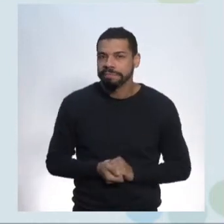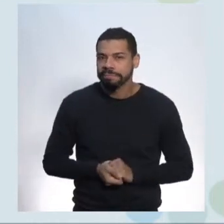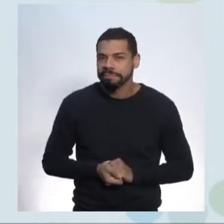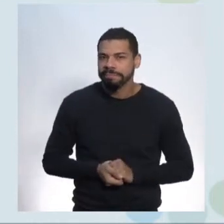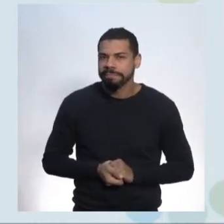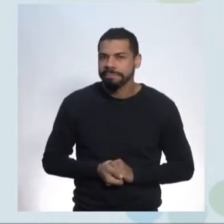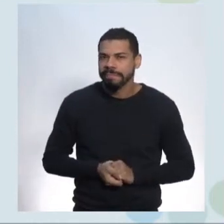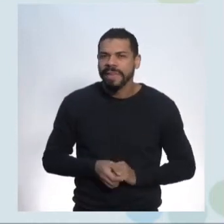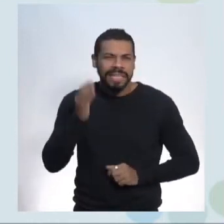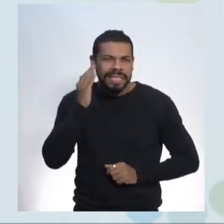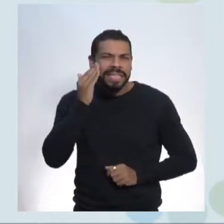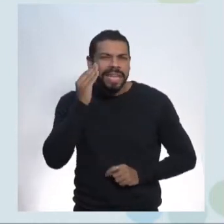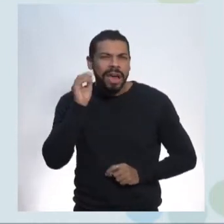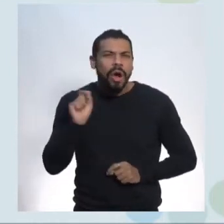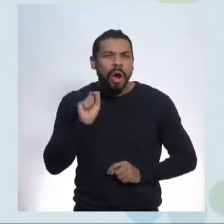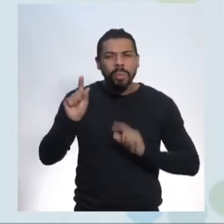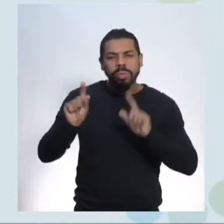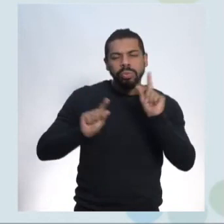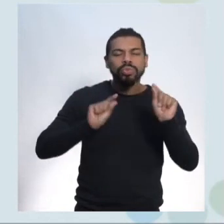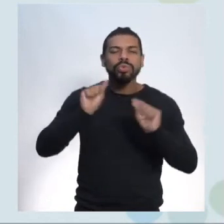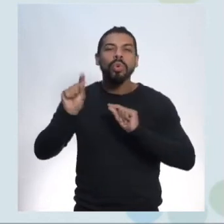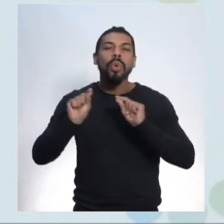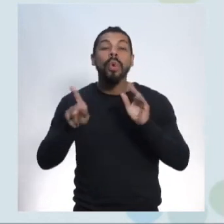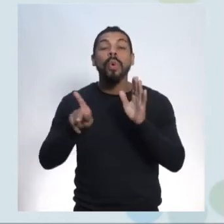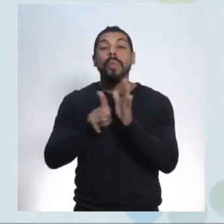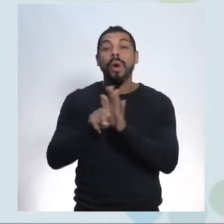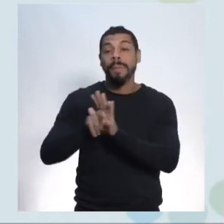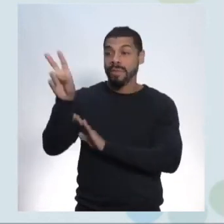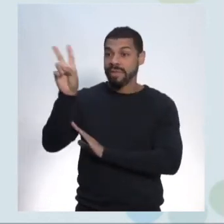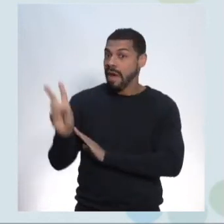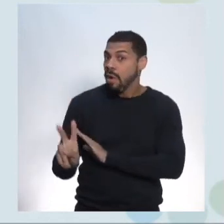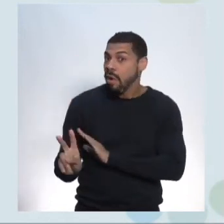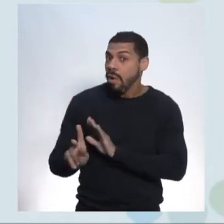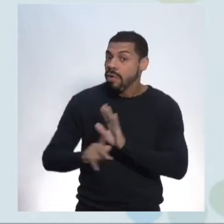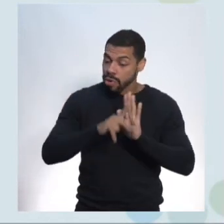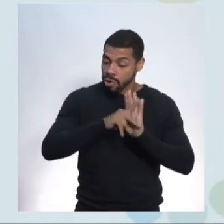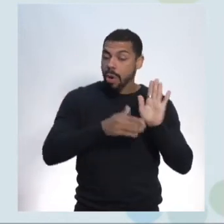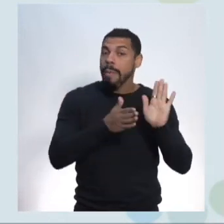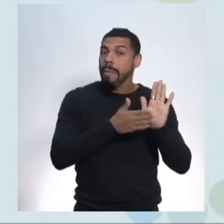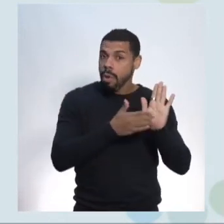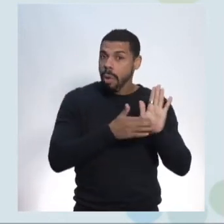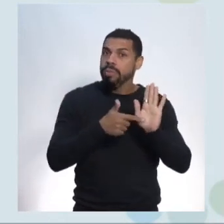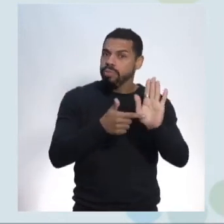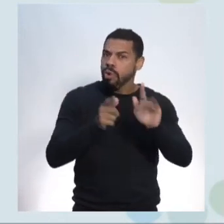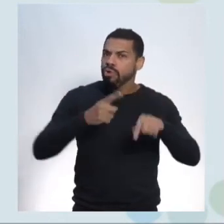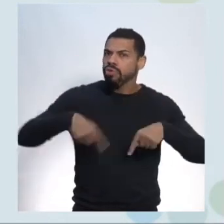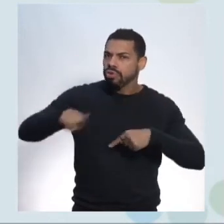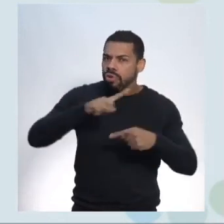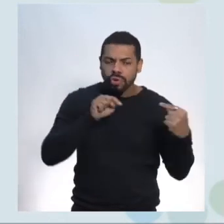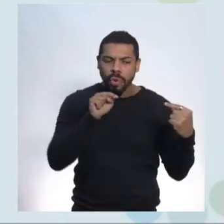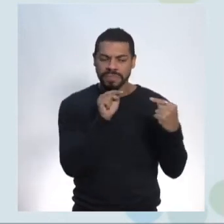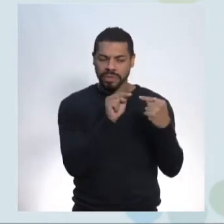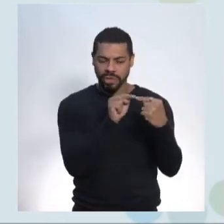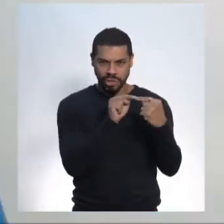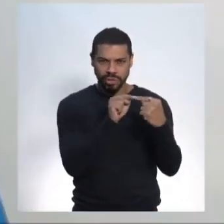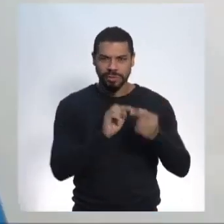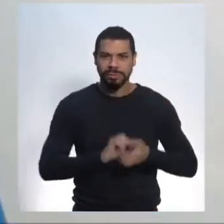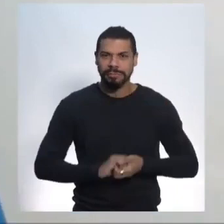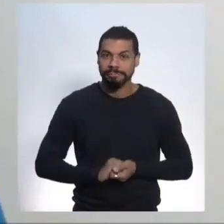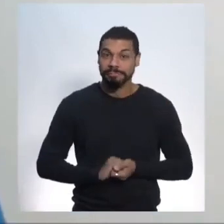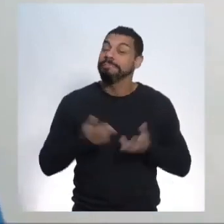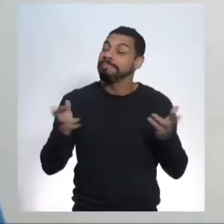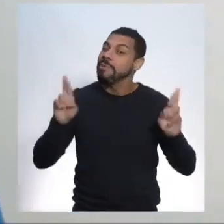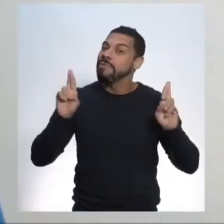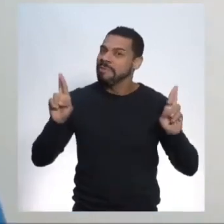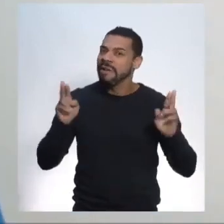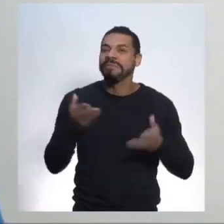Conseguiram empregar decisões de acordo com seus valores e propósitos para o alcance dos objetivos? Bom, espero